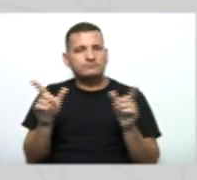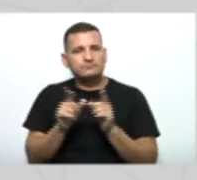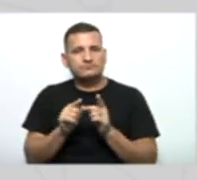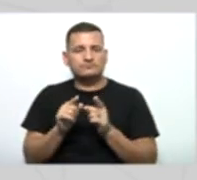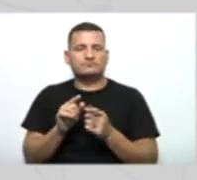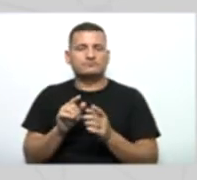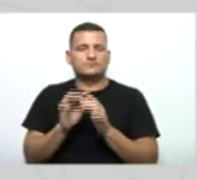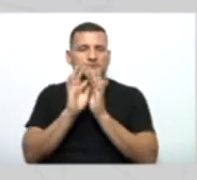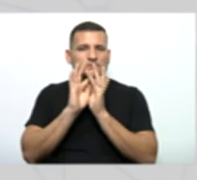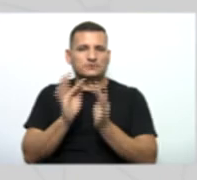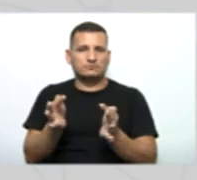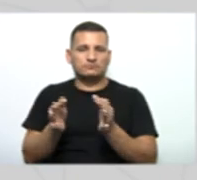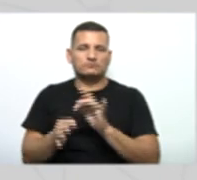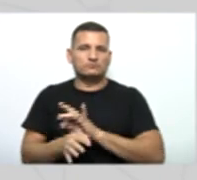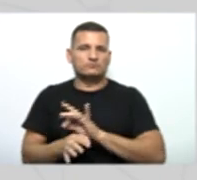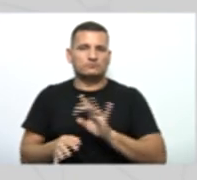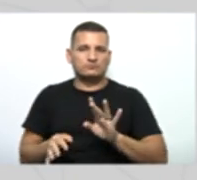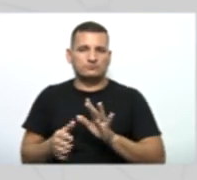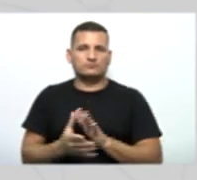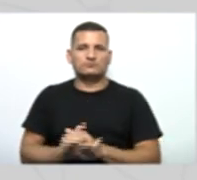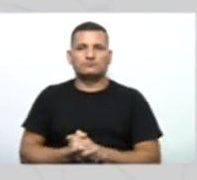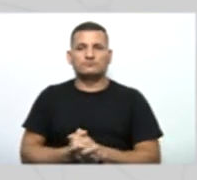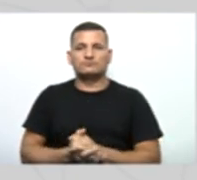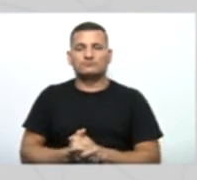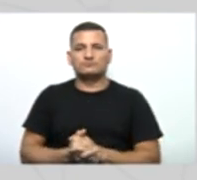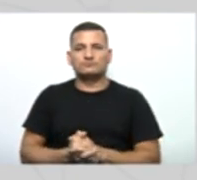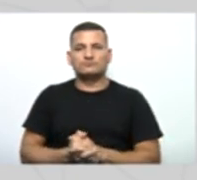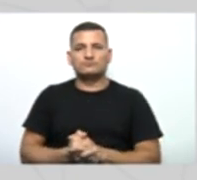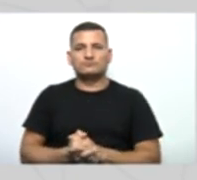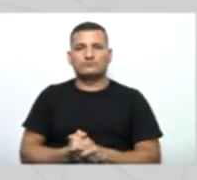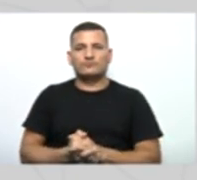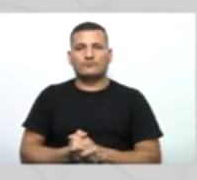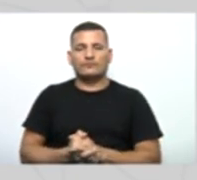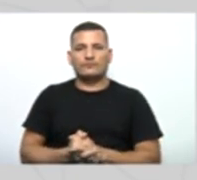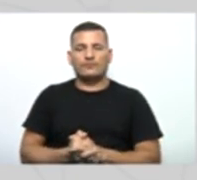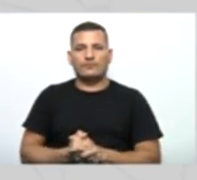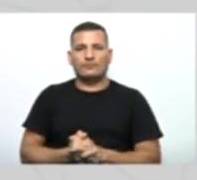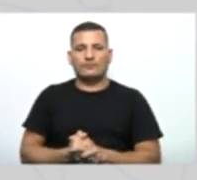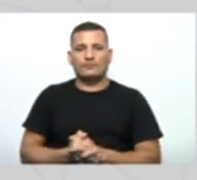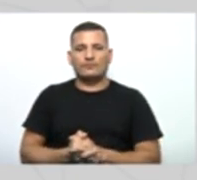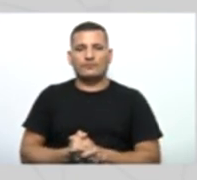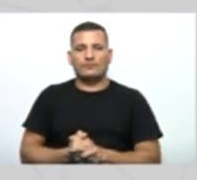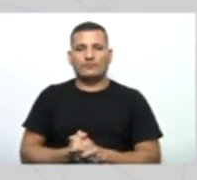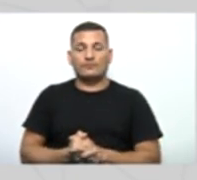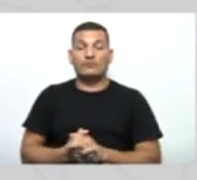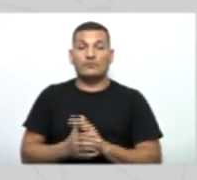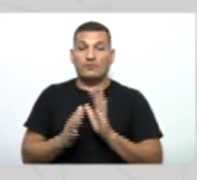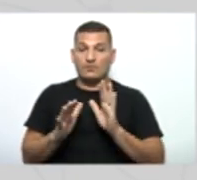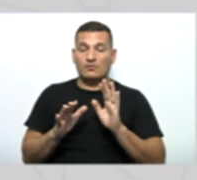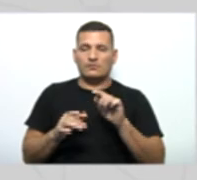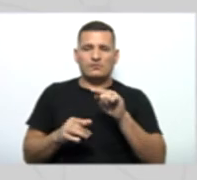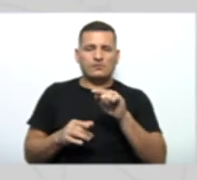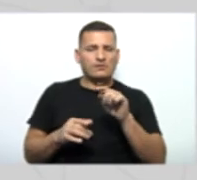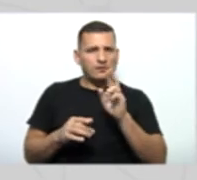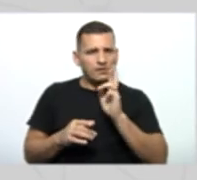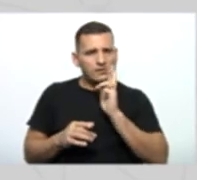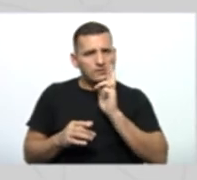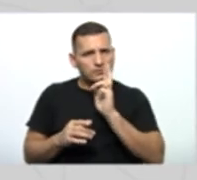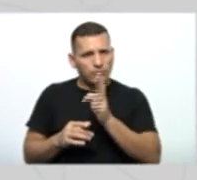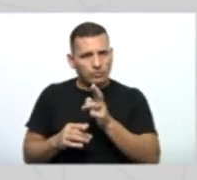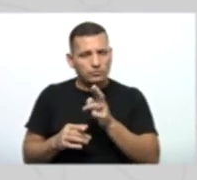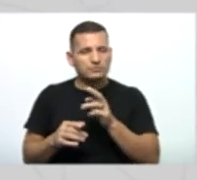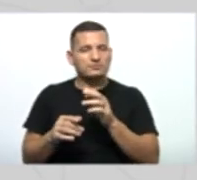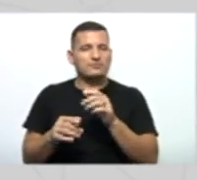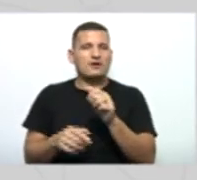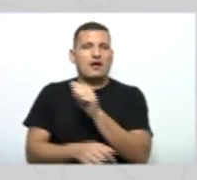uma alternativa só. É até interessante apontar aqui que a resposta do nosso aluno aqui não